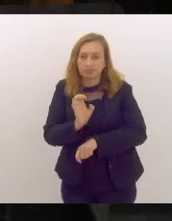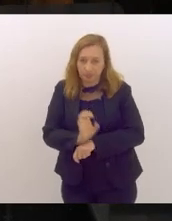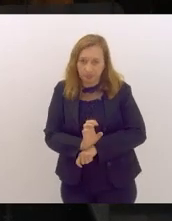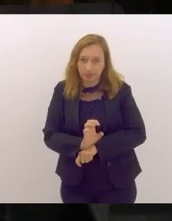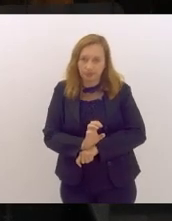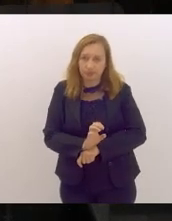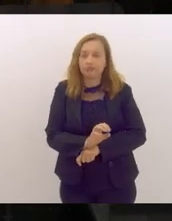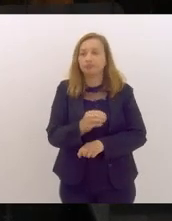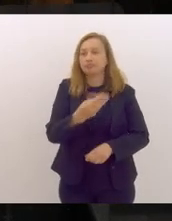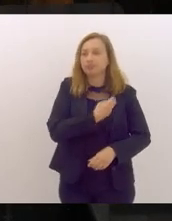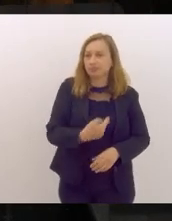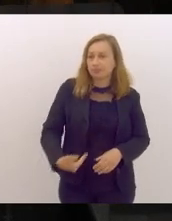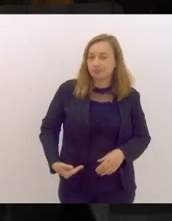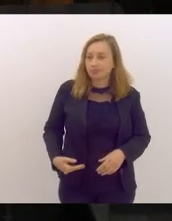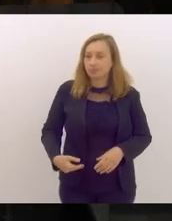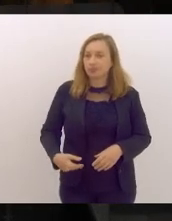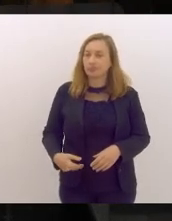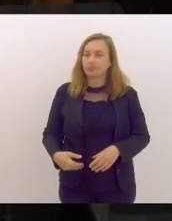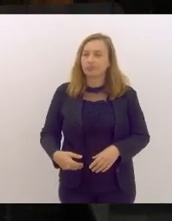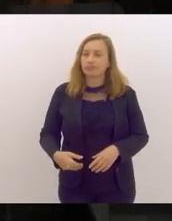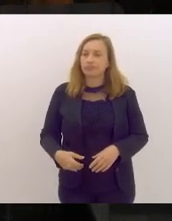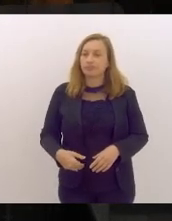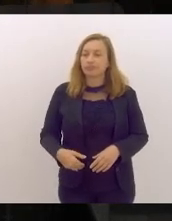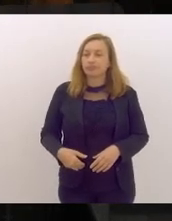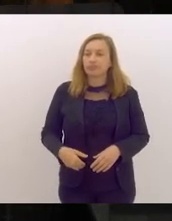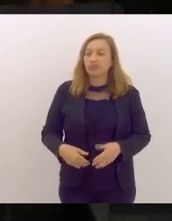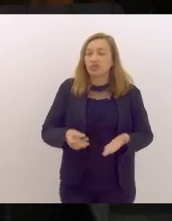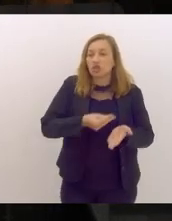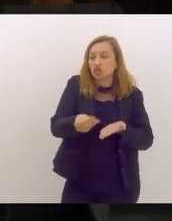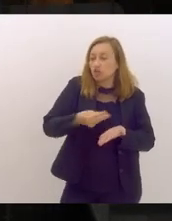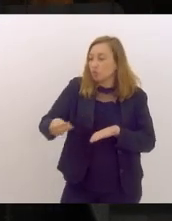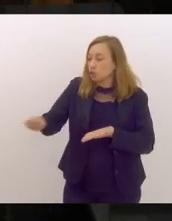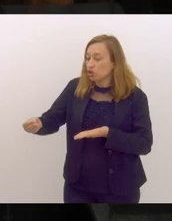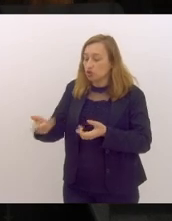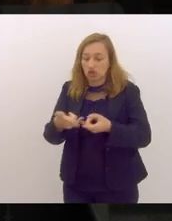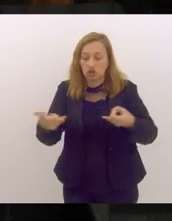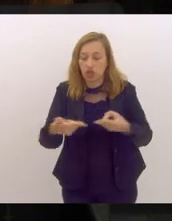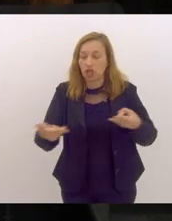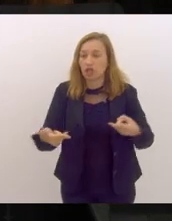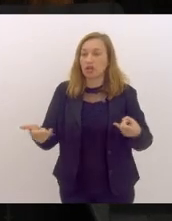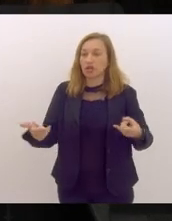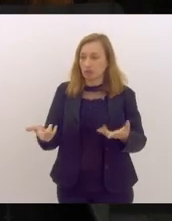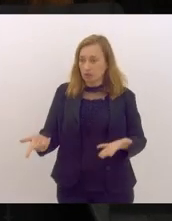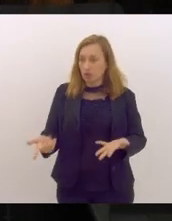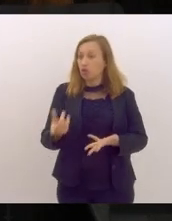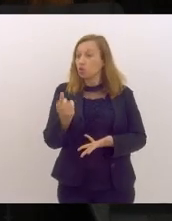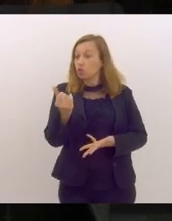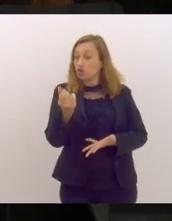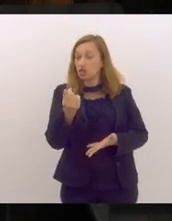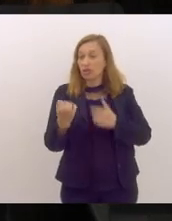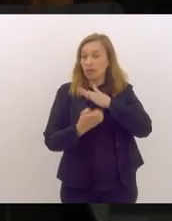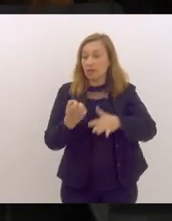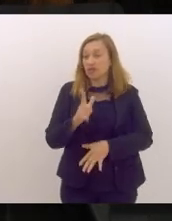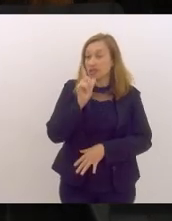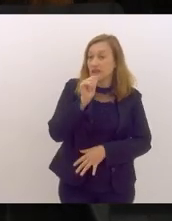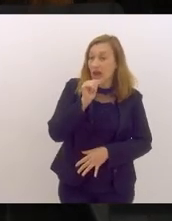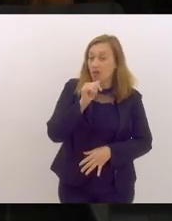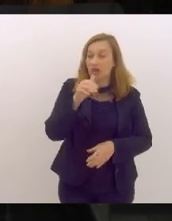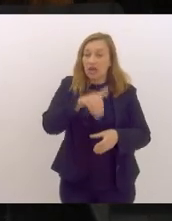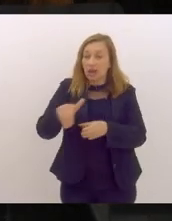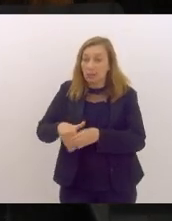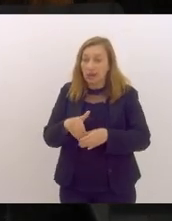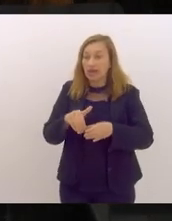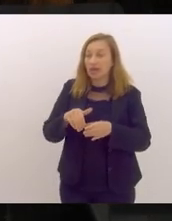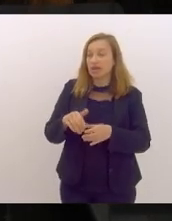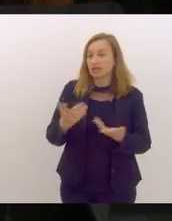com o governador para cima e para baixo, Renata, distribuindo checões por aí, com o dinheiro da SEDAE, fazendo campanha eleitoral,